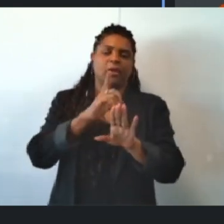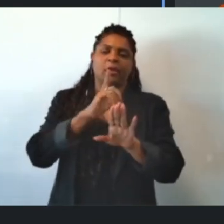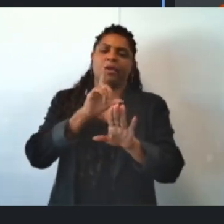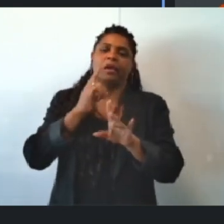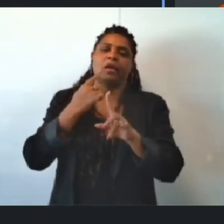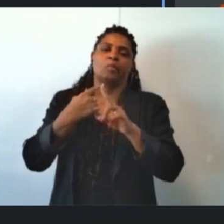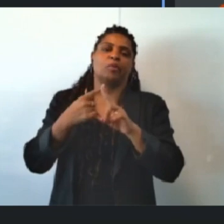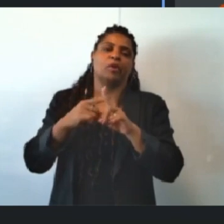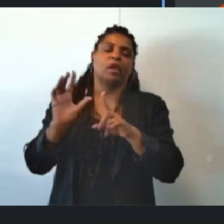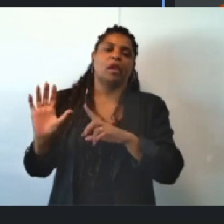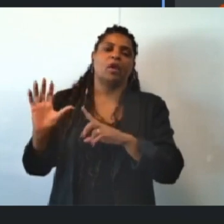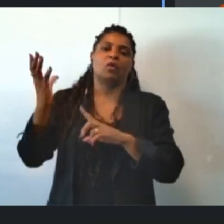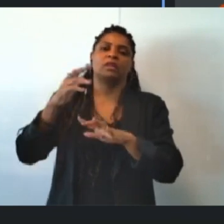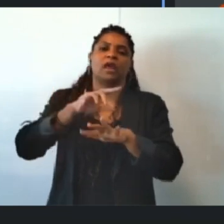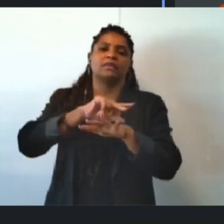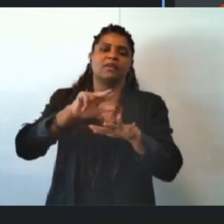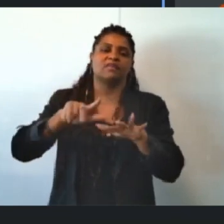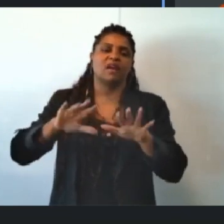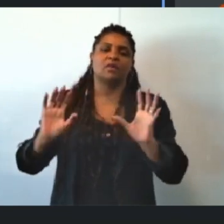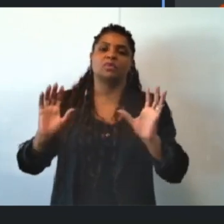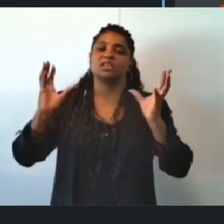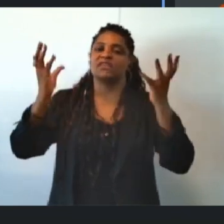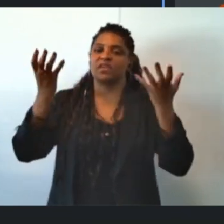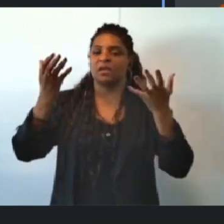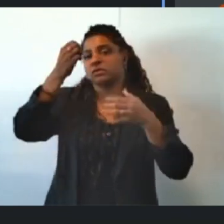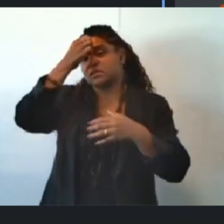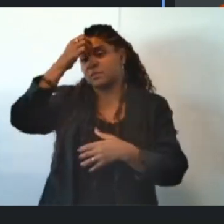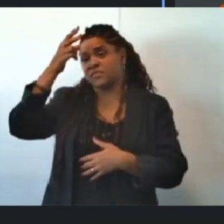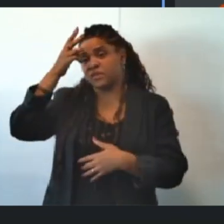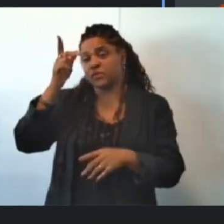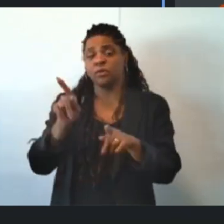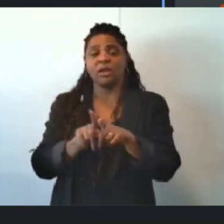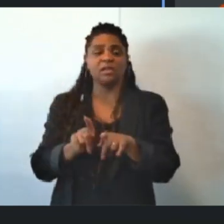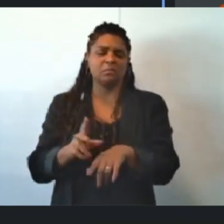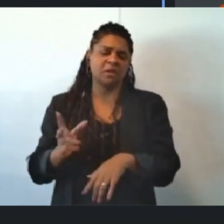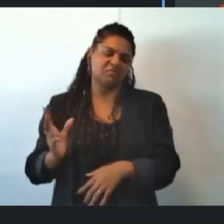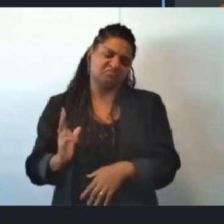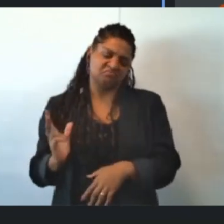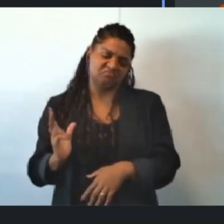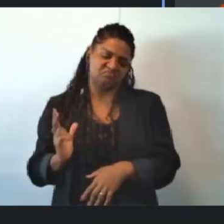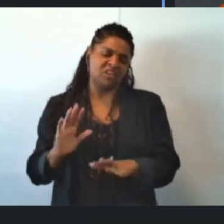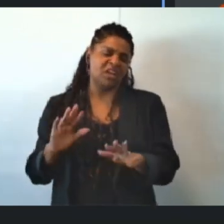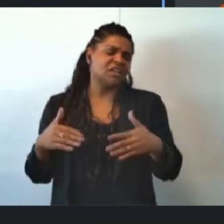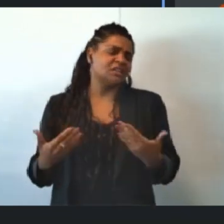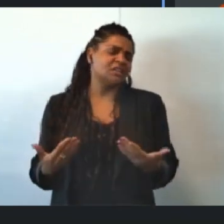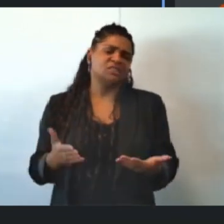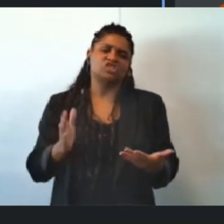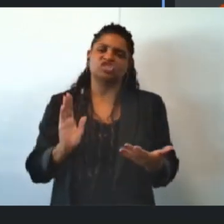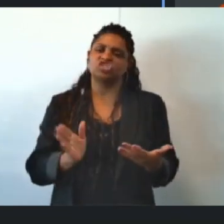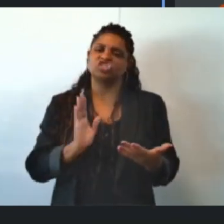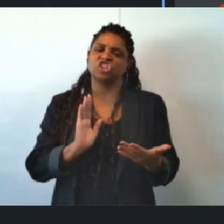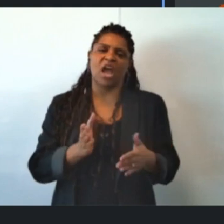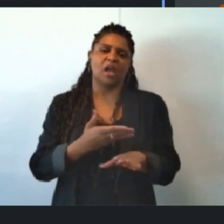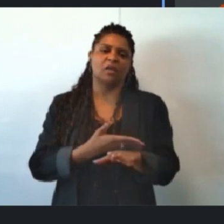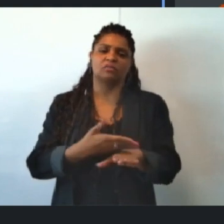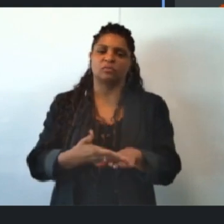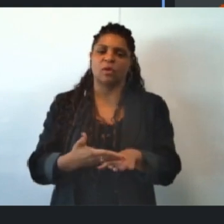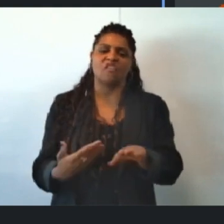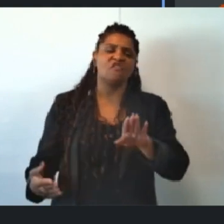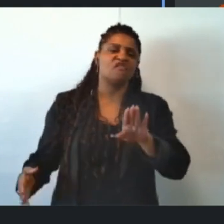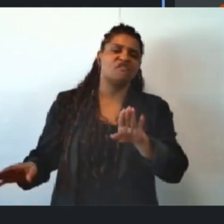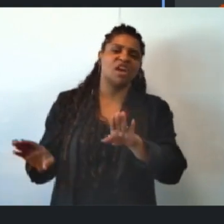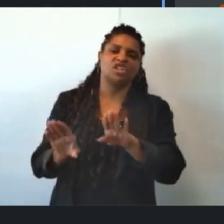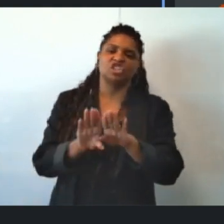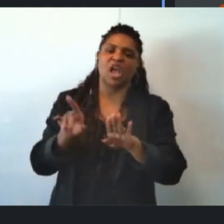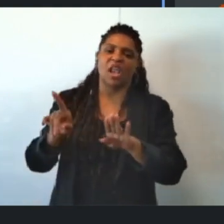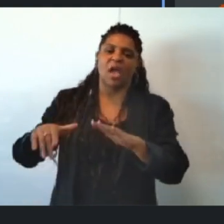mas eventos até particulares, às vezes. Então, já é de praxe esse fechamento da Sapucaí. A partir de